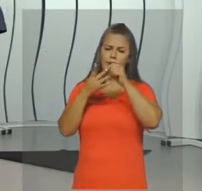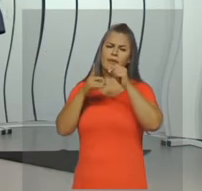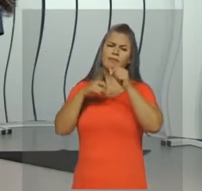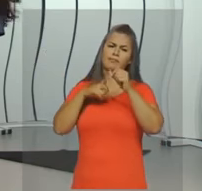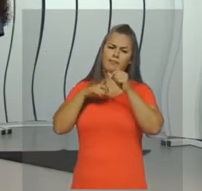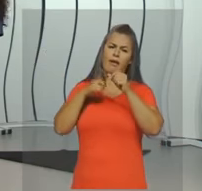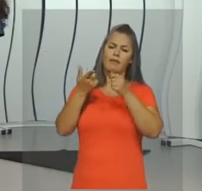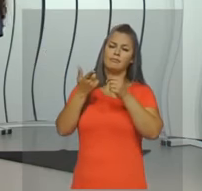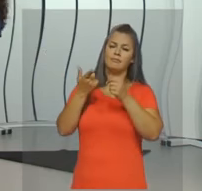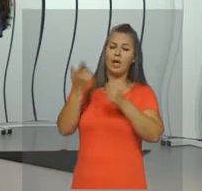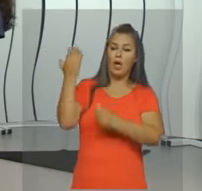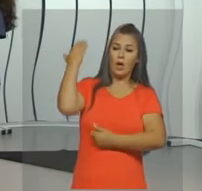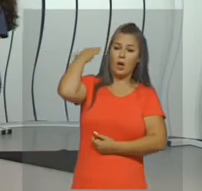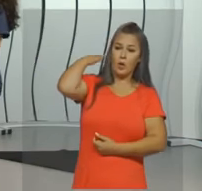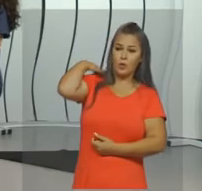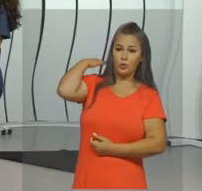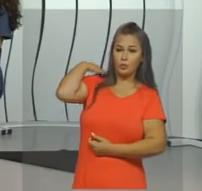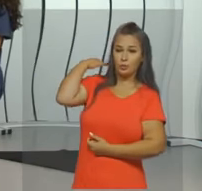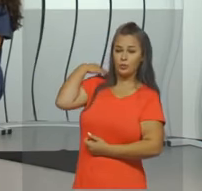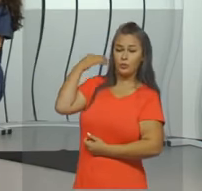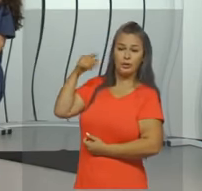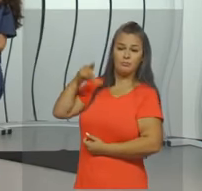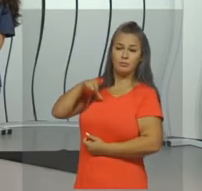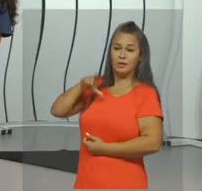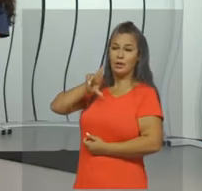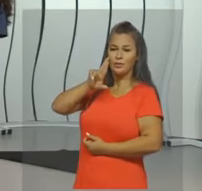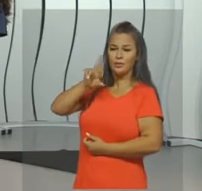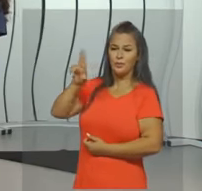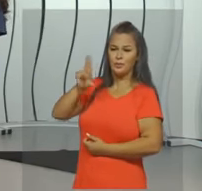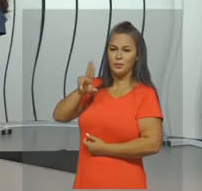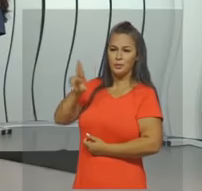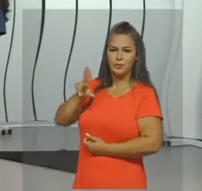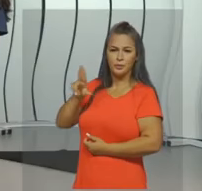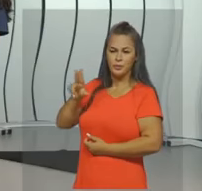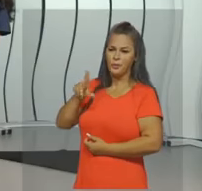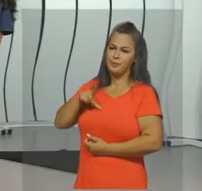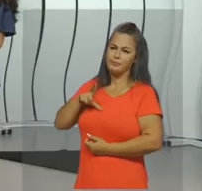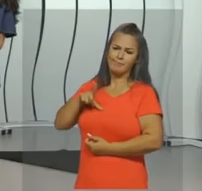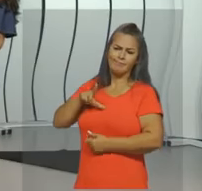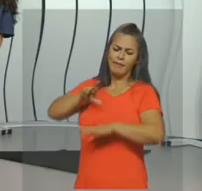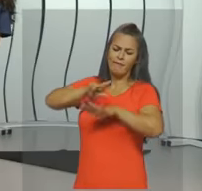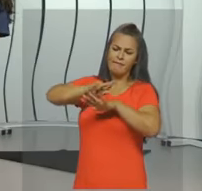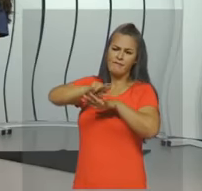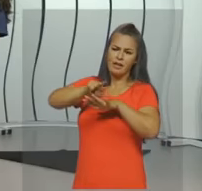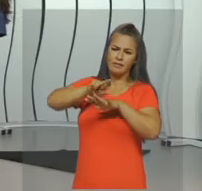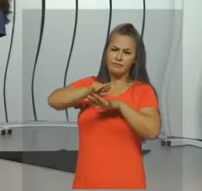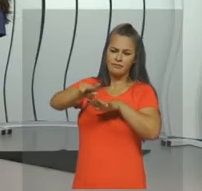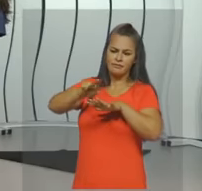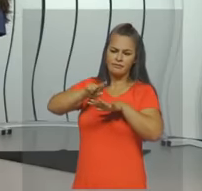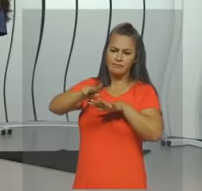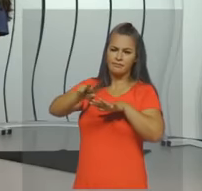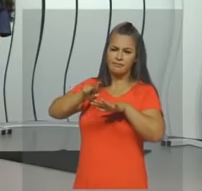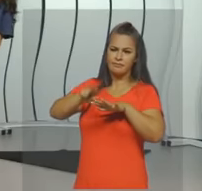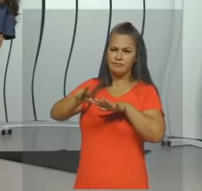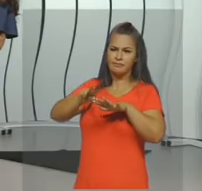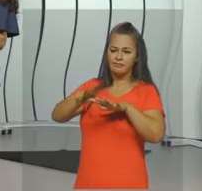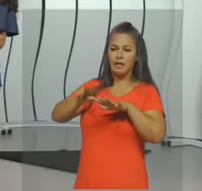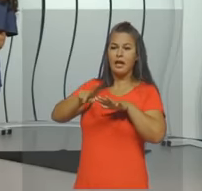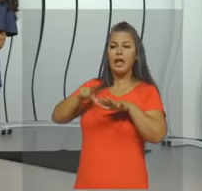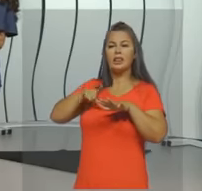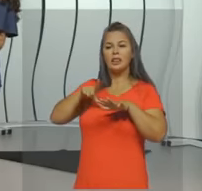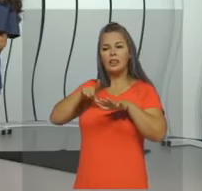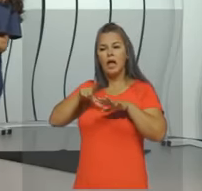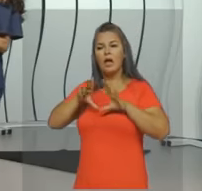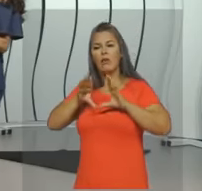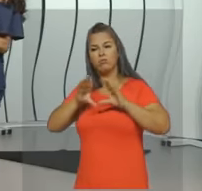trapézio, que tem a forma de um trapézio, tá? Grande redondo, oblíquo do abdômen, no glúteo, o